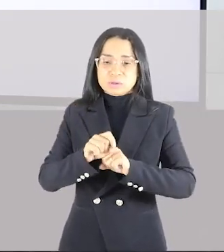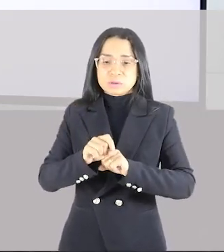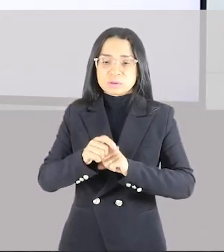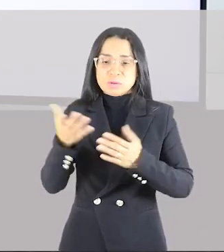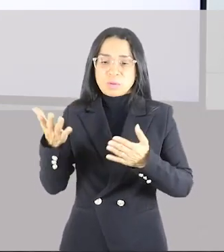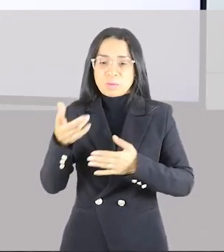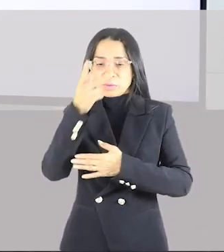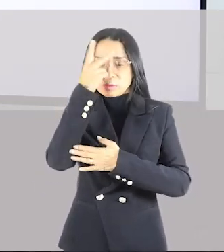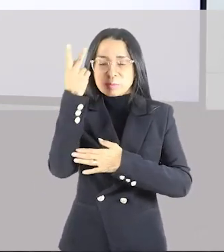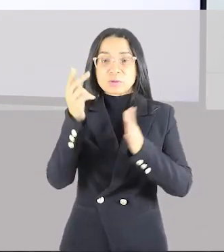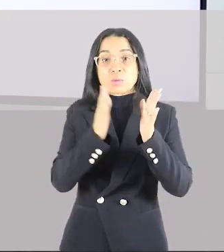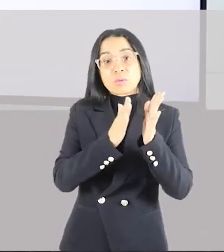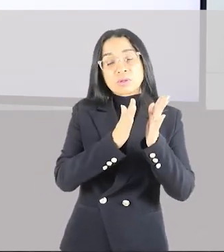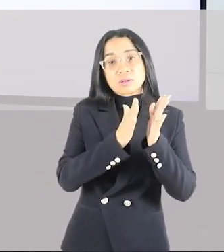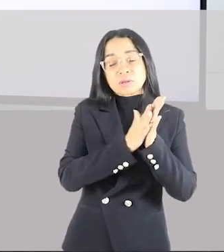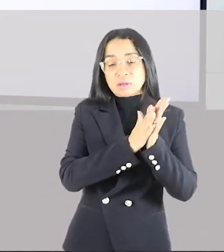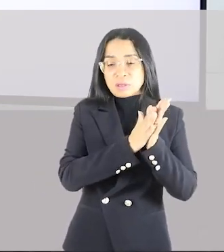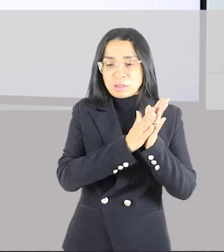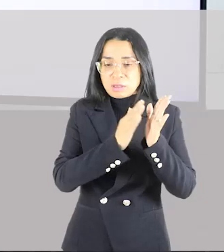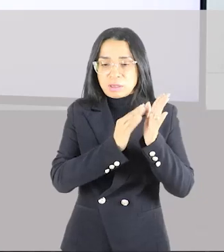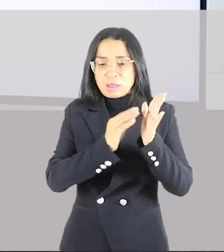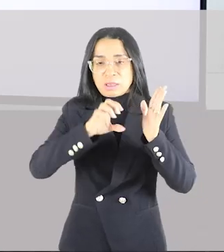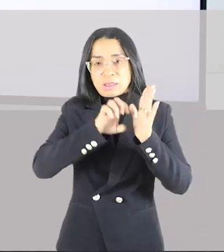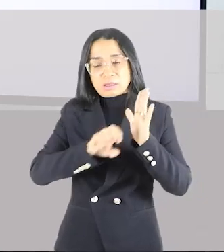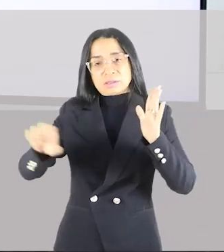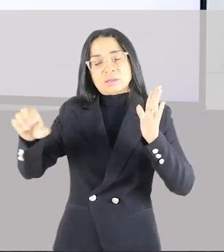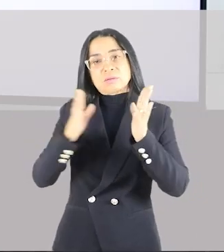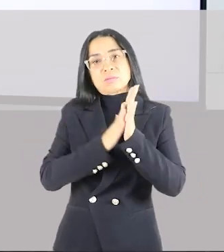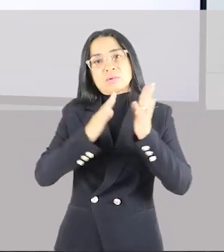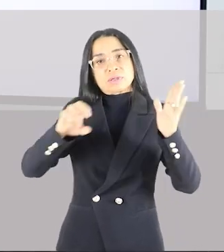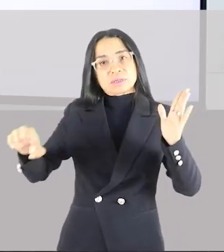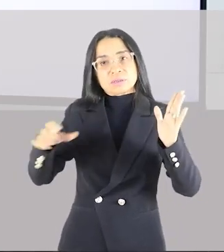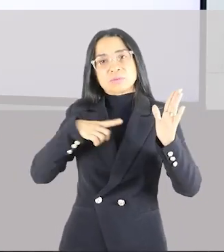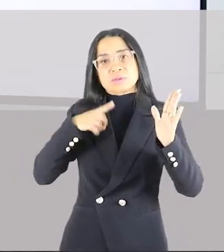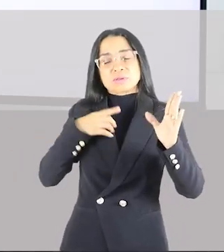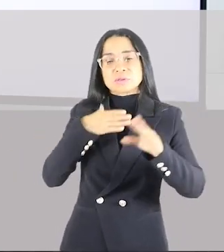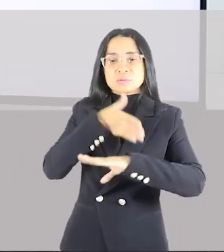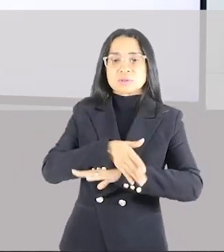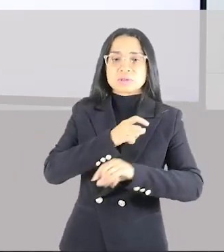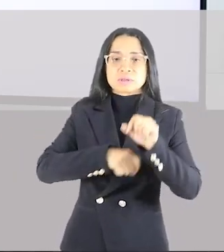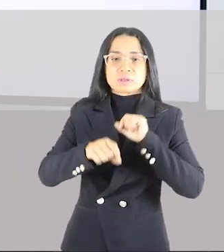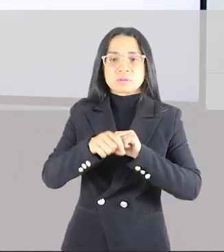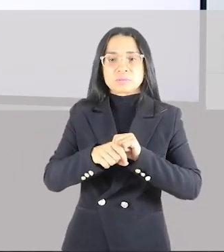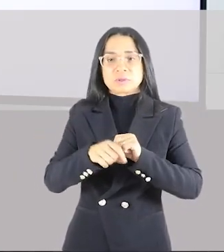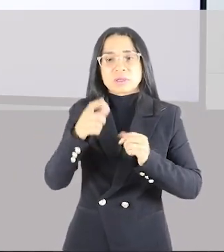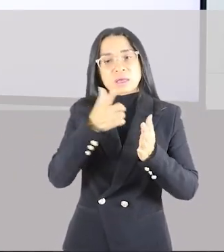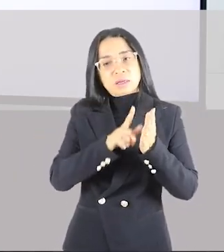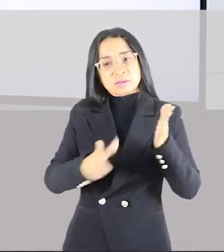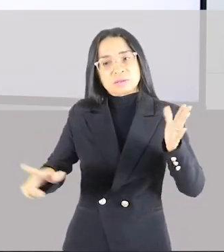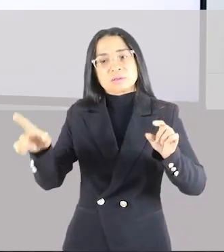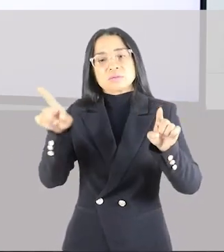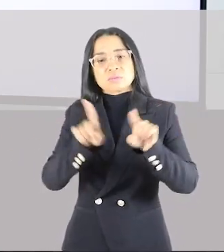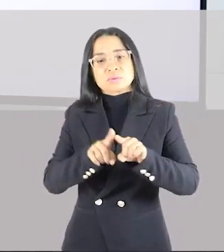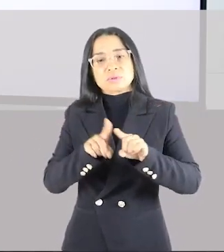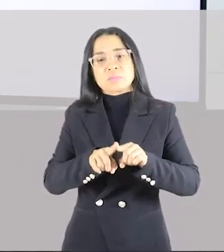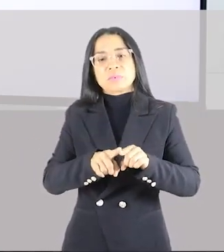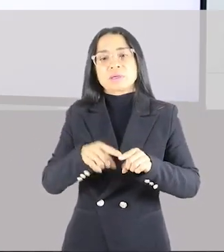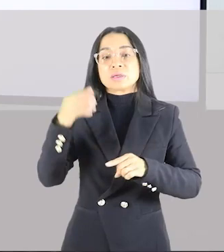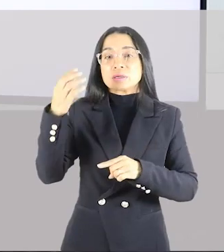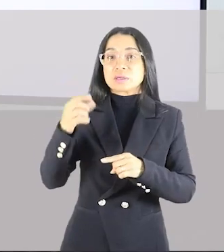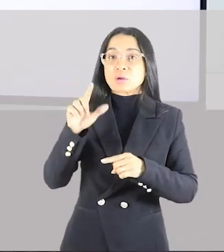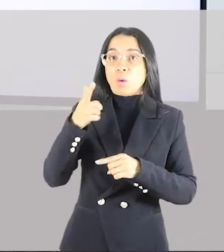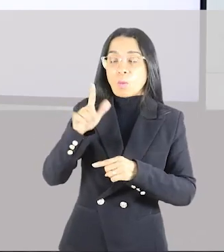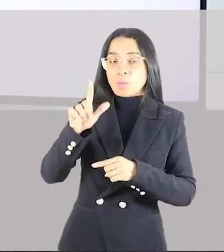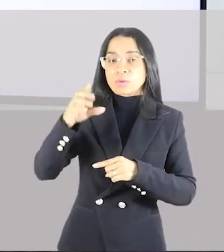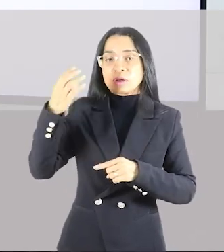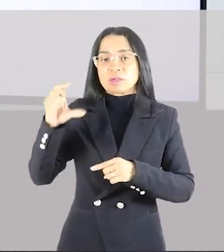A literatura com temas religiosos, o Livro dos Mortos, e a ciência você tem a matemática, a astronomia e a medicina. A medicina